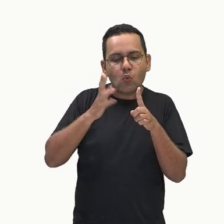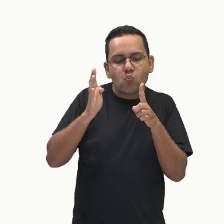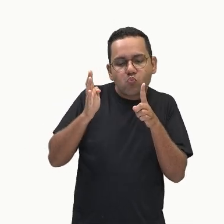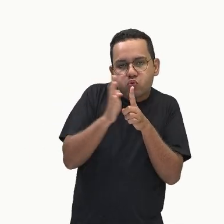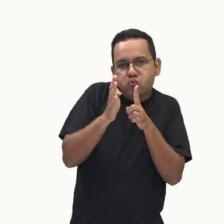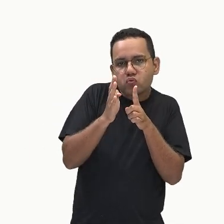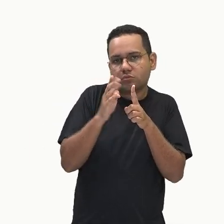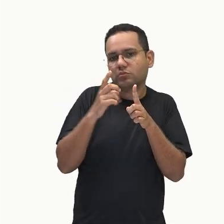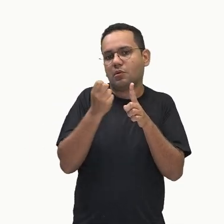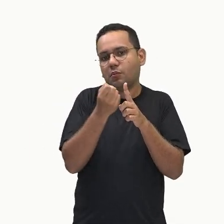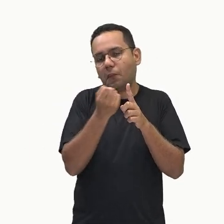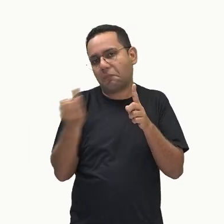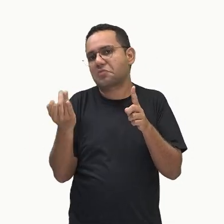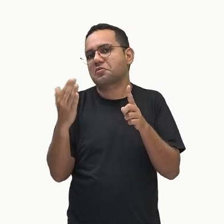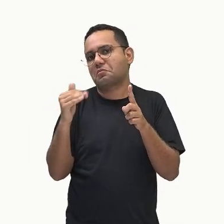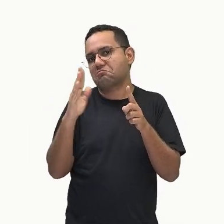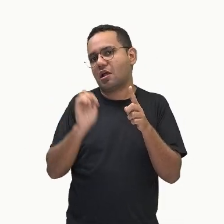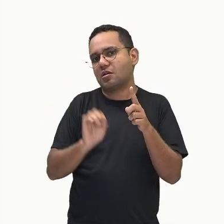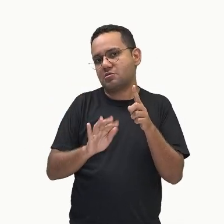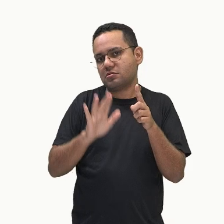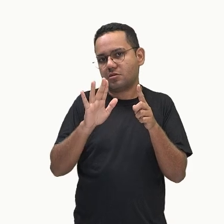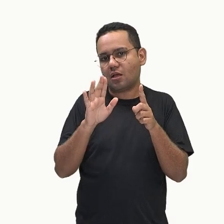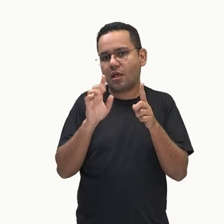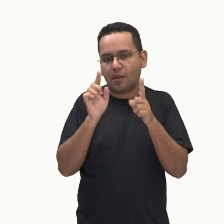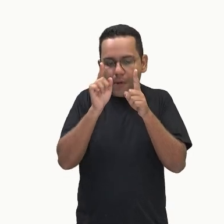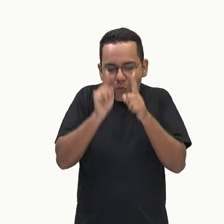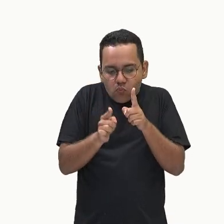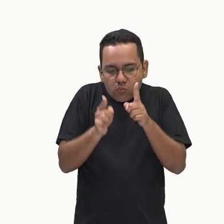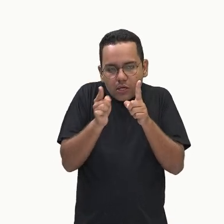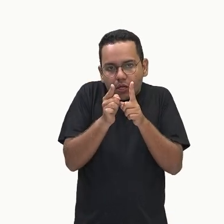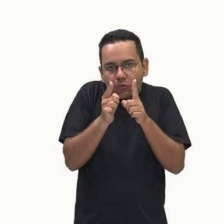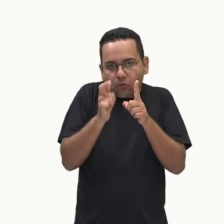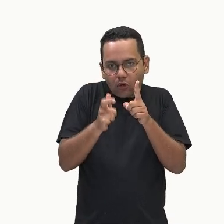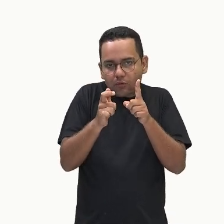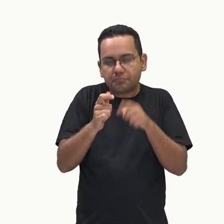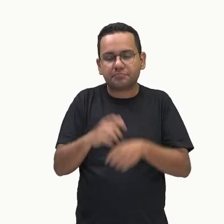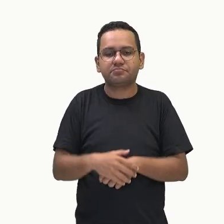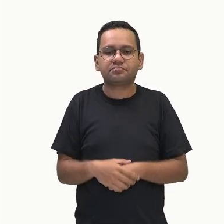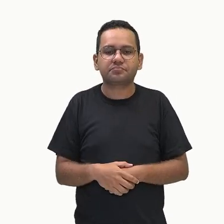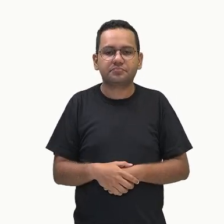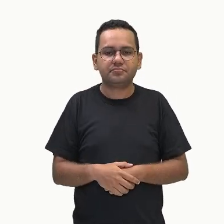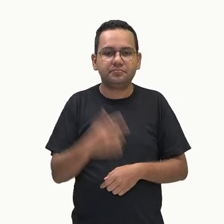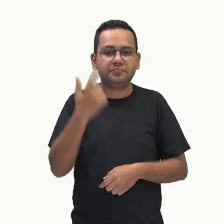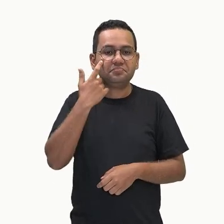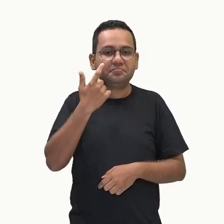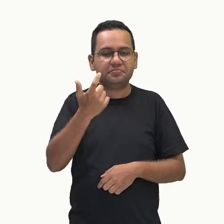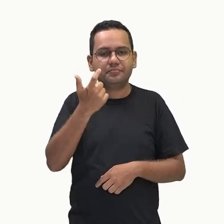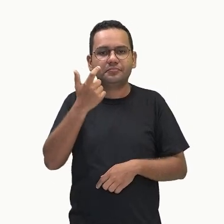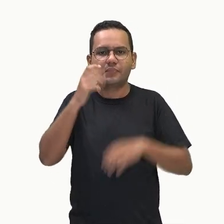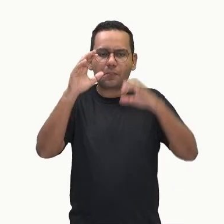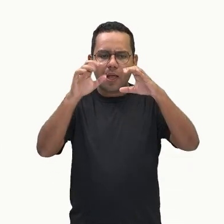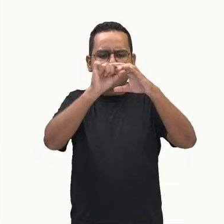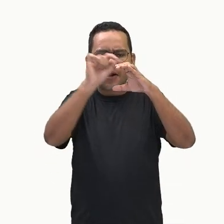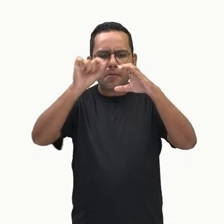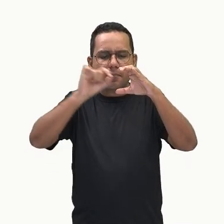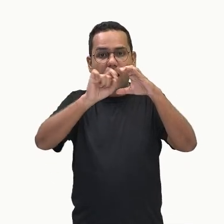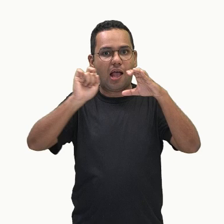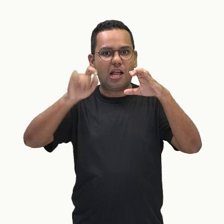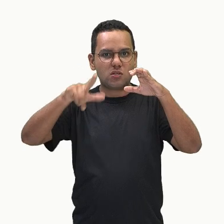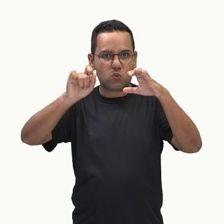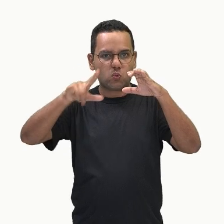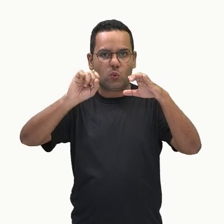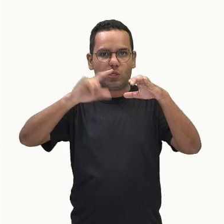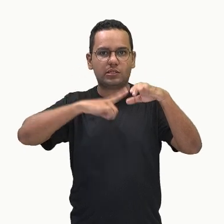de gás, ocupando um espaço bem pequeno. Perceba que esses pontinhos azuis, que representam aqui átomos